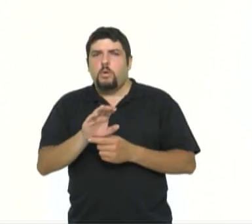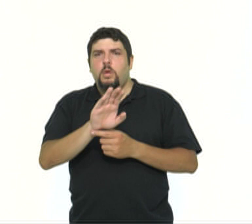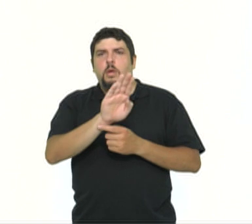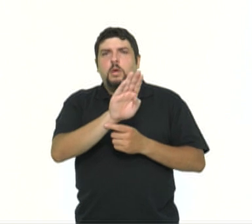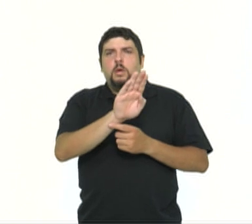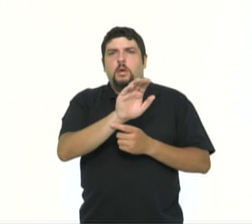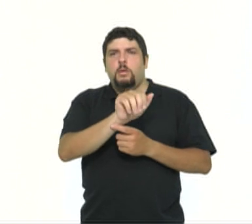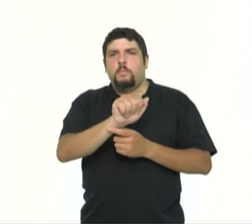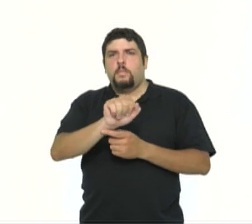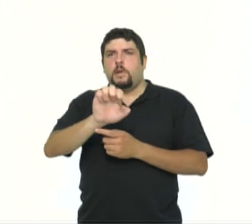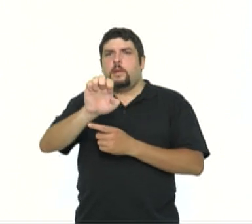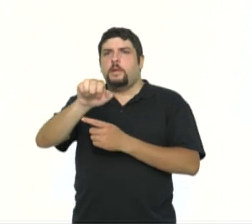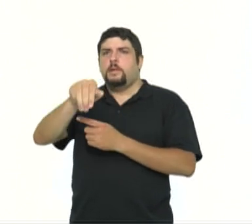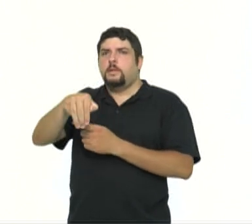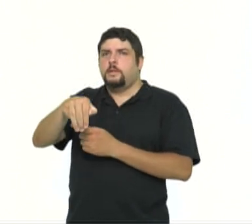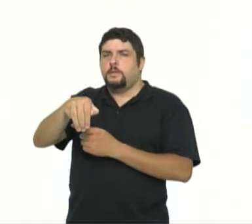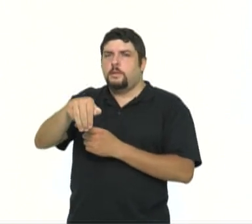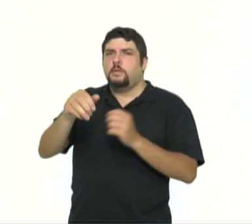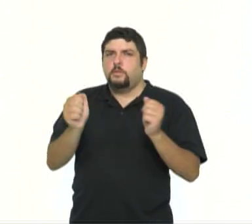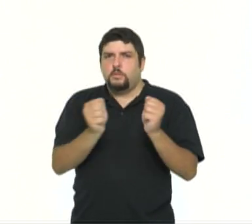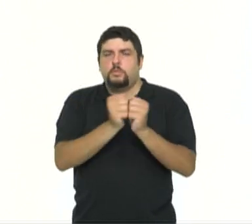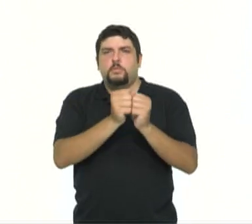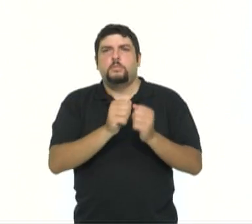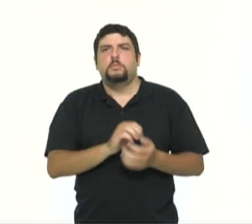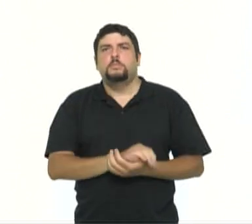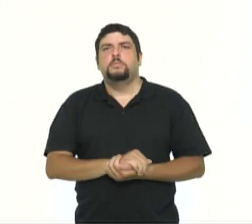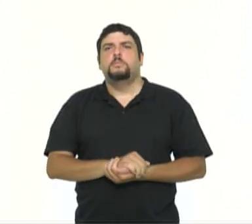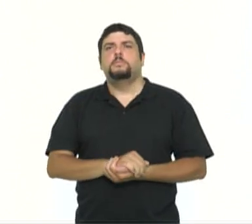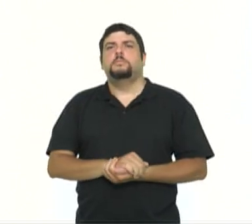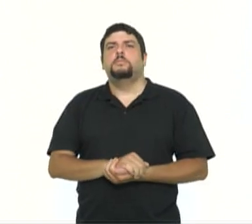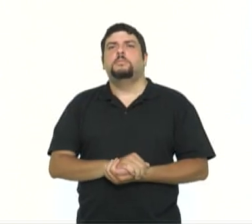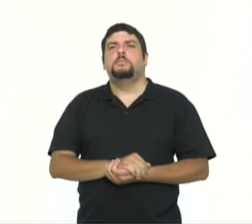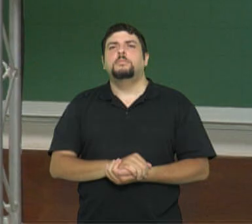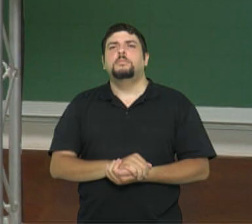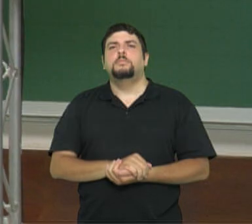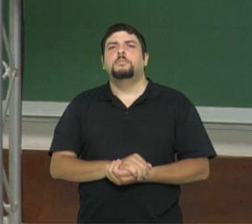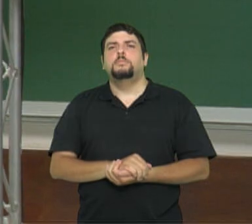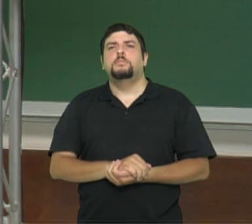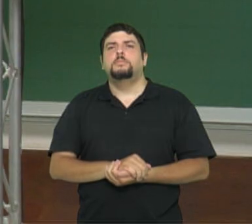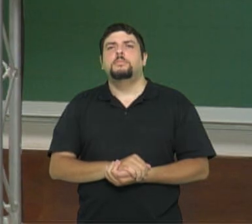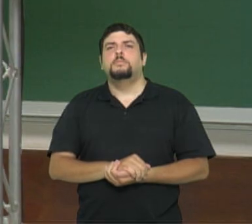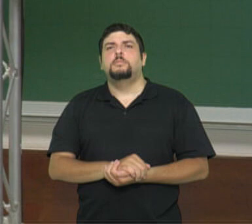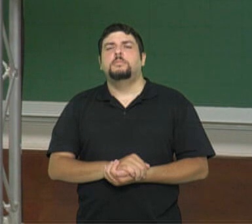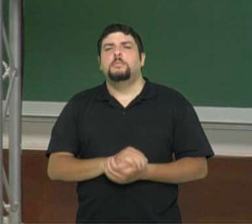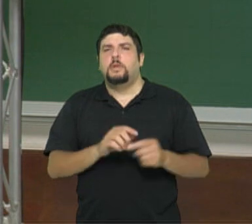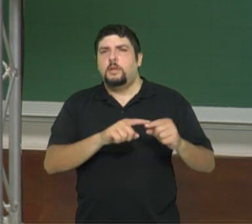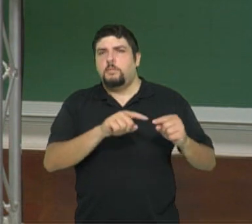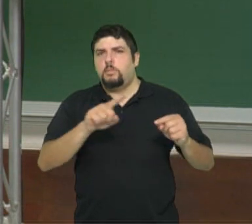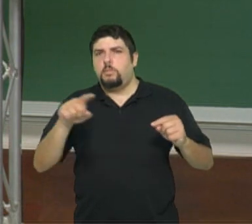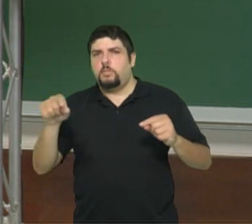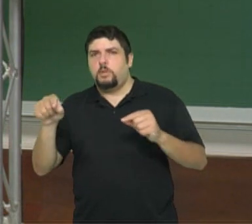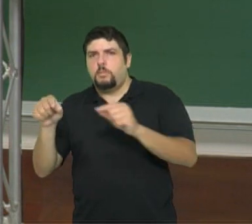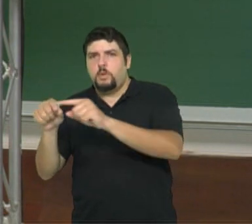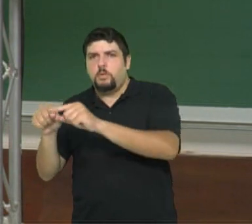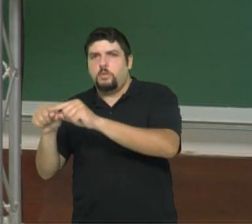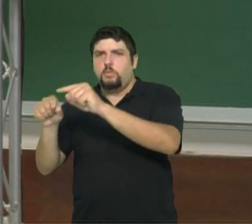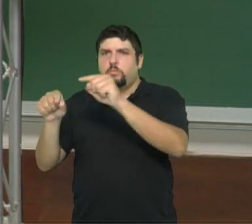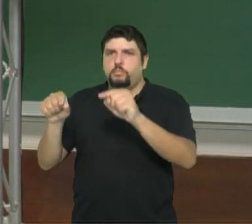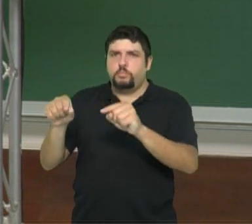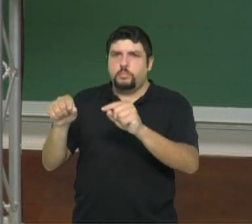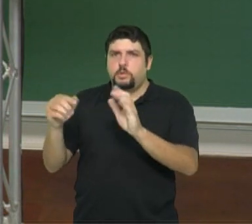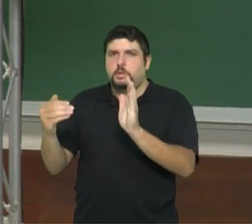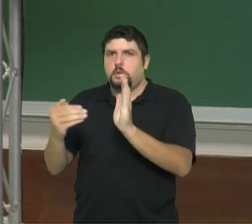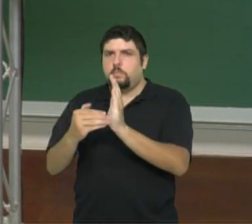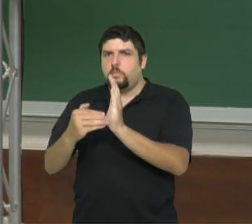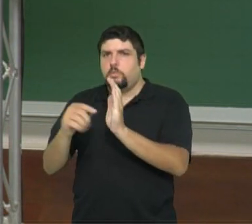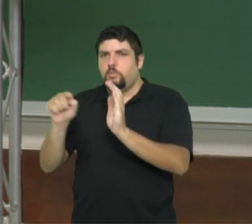vogais. Min, ave, marias. Lembrando que contamos até a penúltima sílaba, por isso que nós não juntamos as